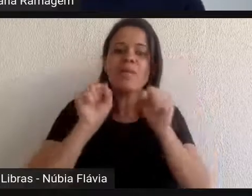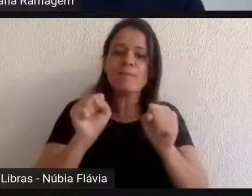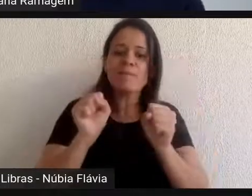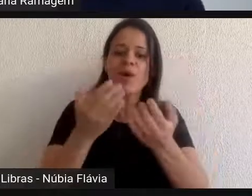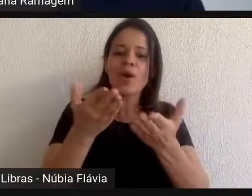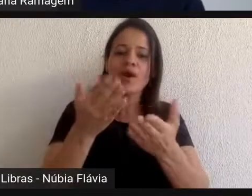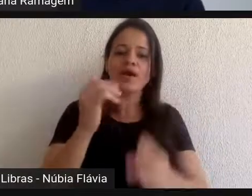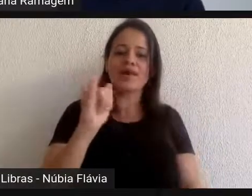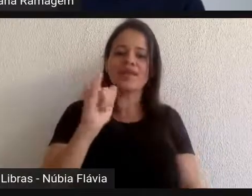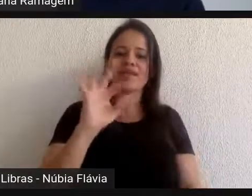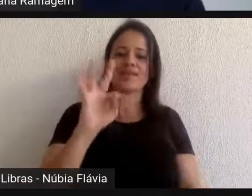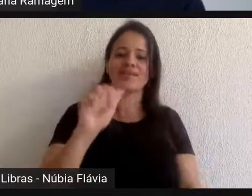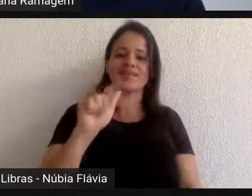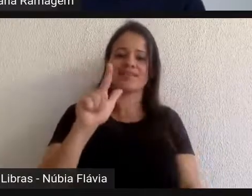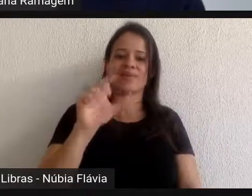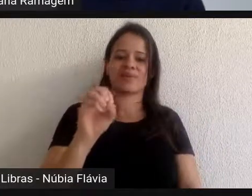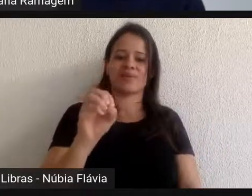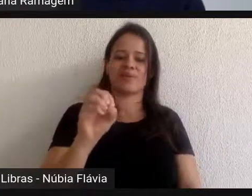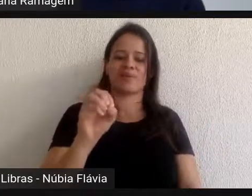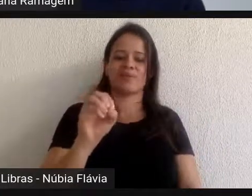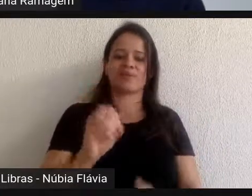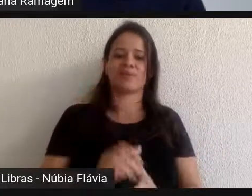então.